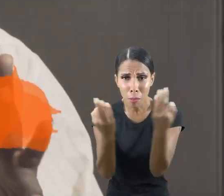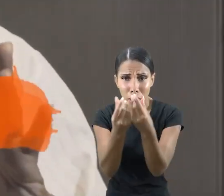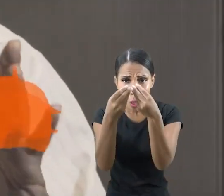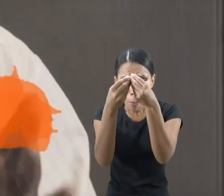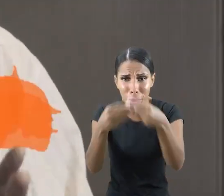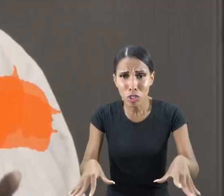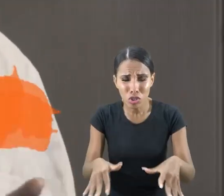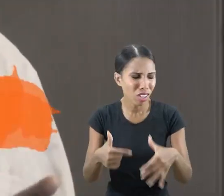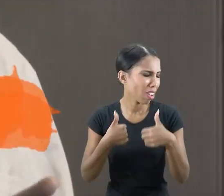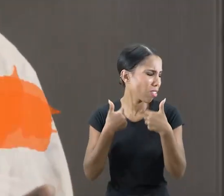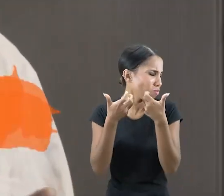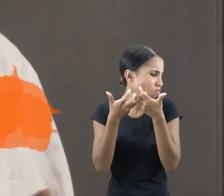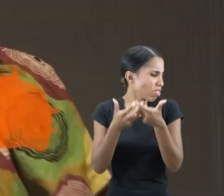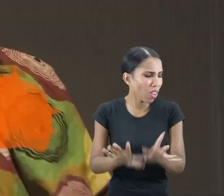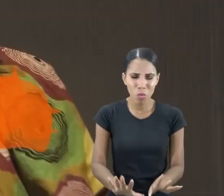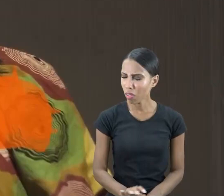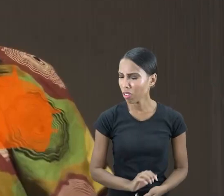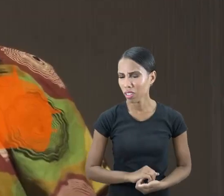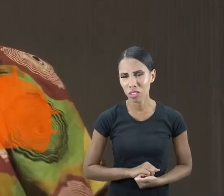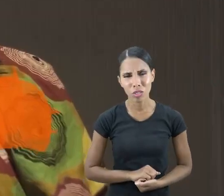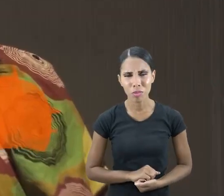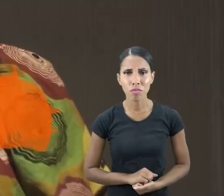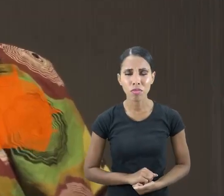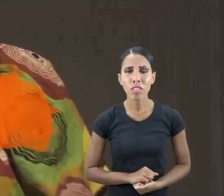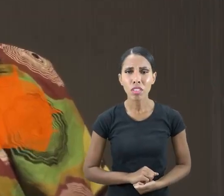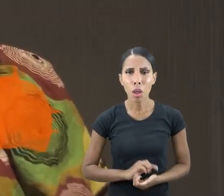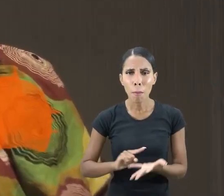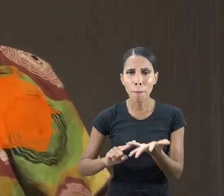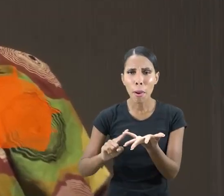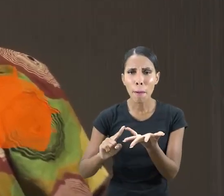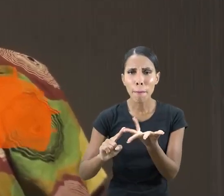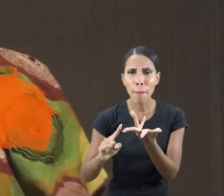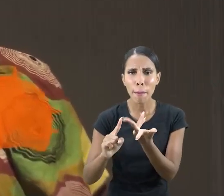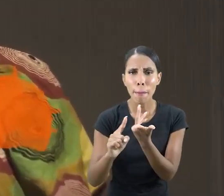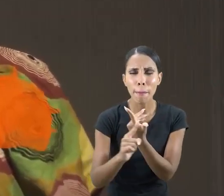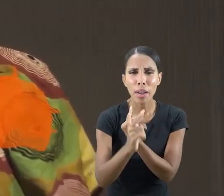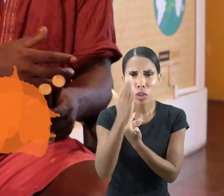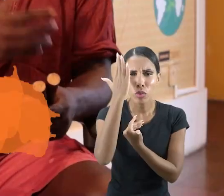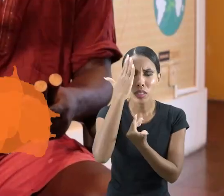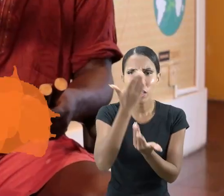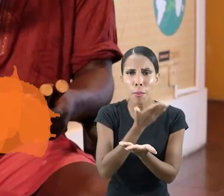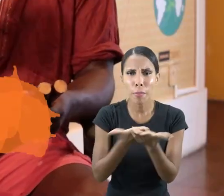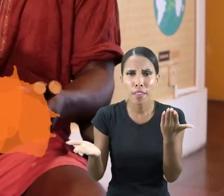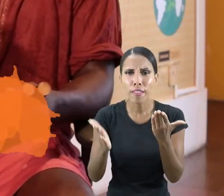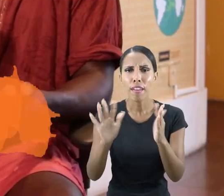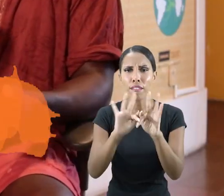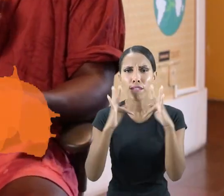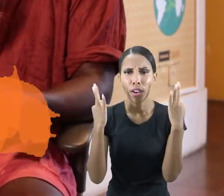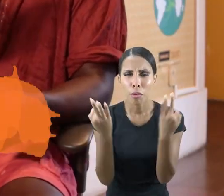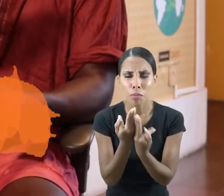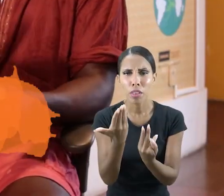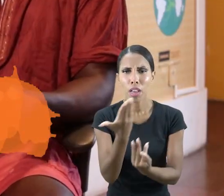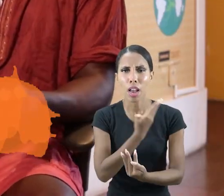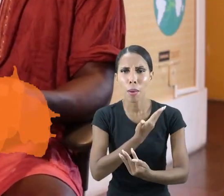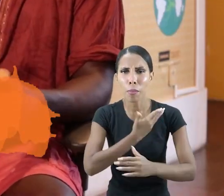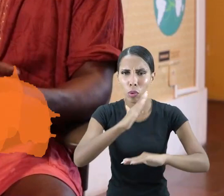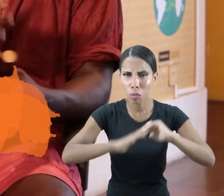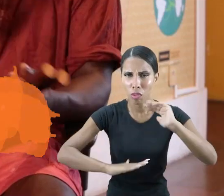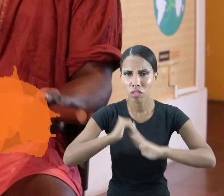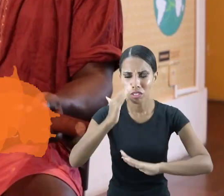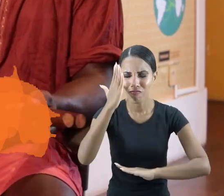dar a minha contribuição. Dividir as minhas riquezas com você. Esse é meu interesse. Meu interesse